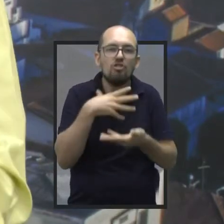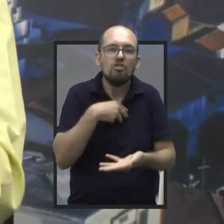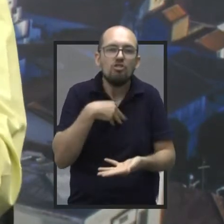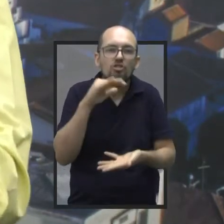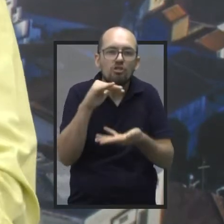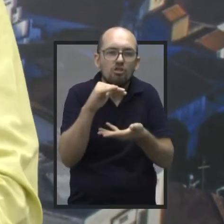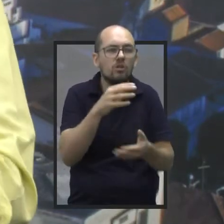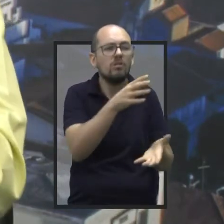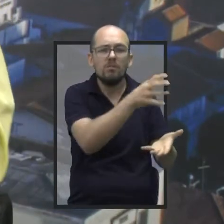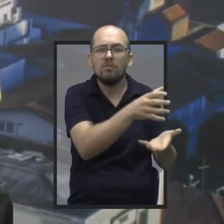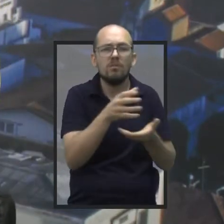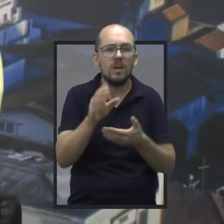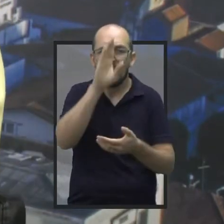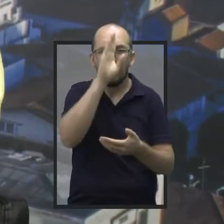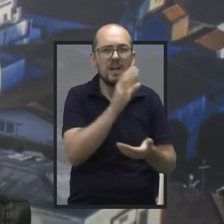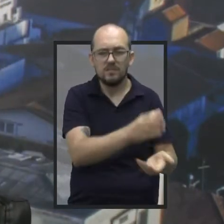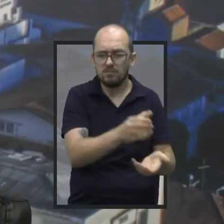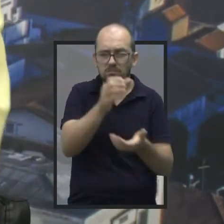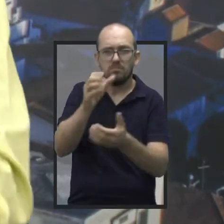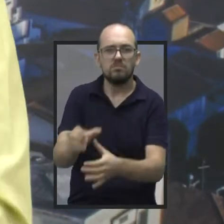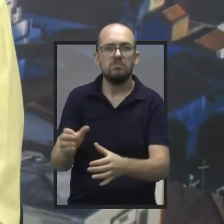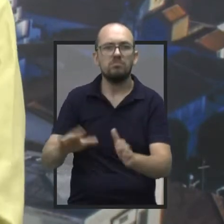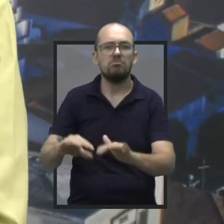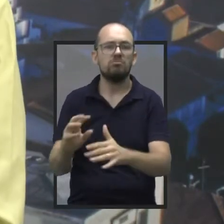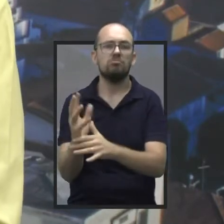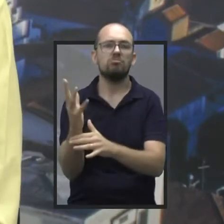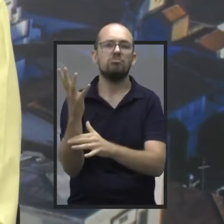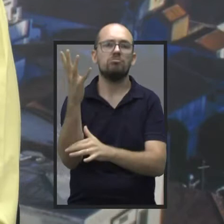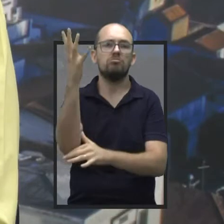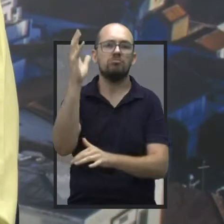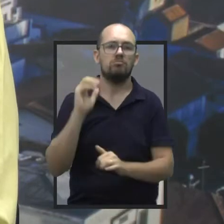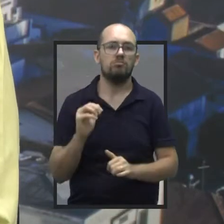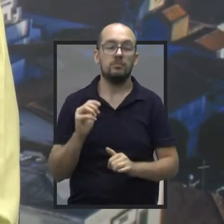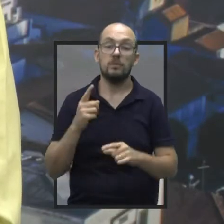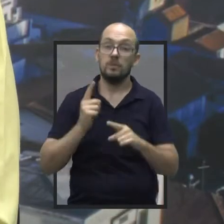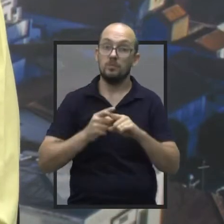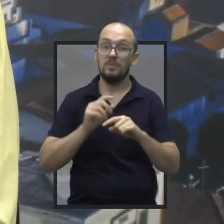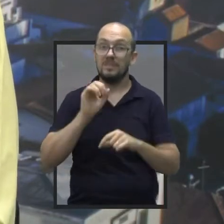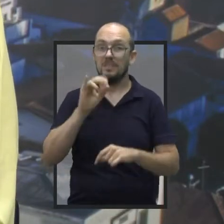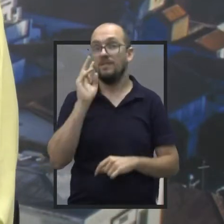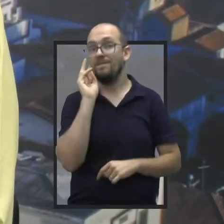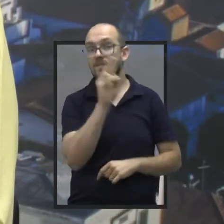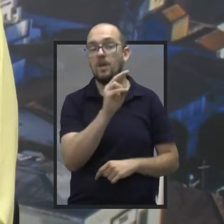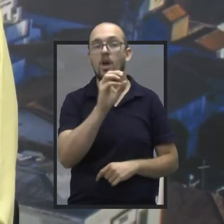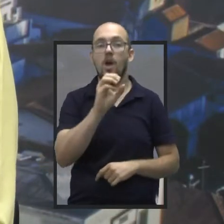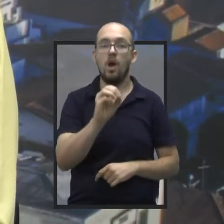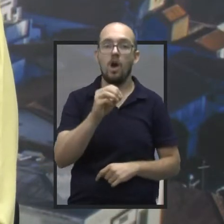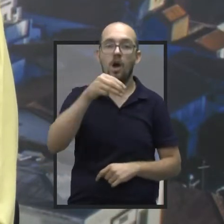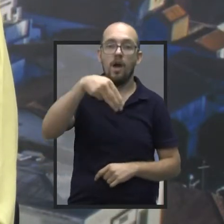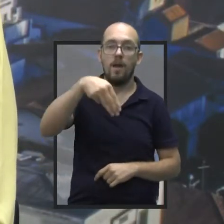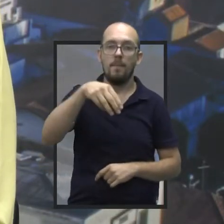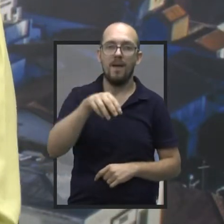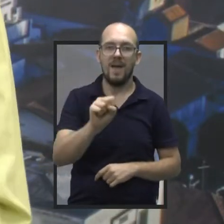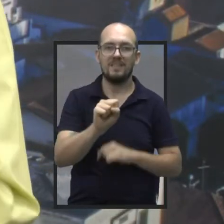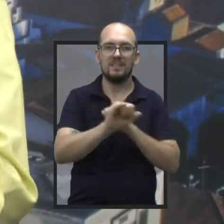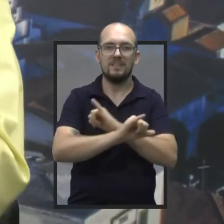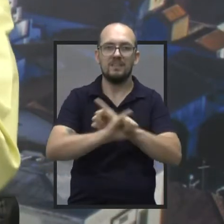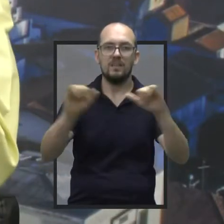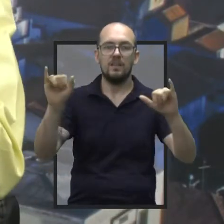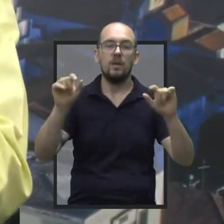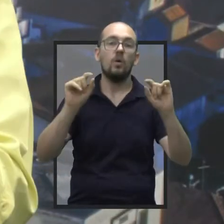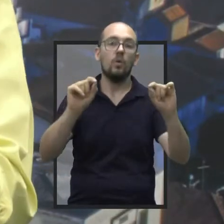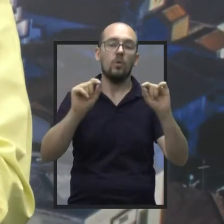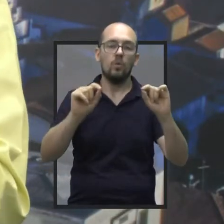E é fundamental, se for ver todas as recomendações da Organização Mundial de Saúde, uma cidade que